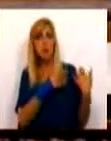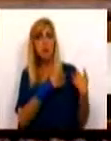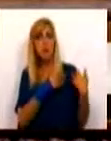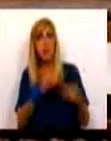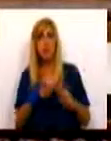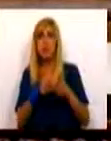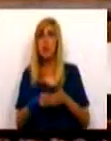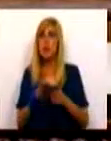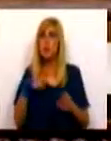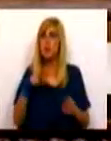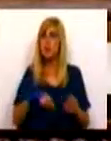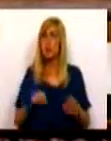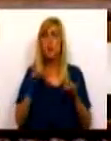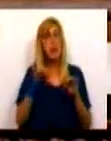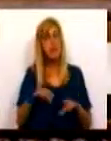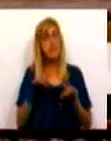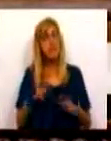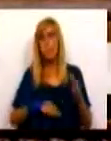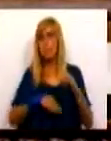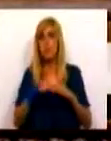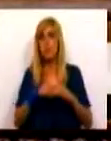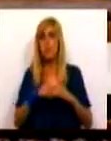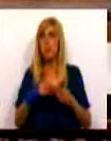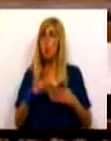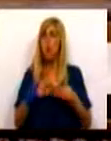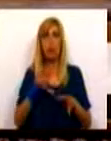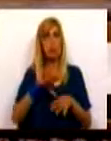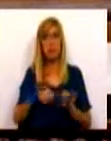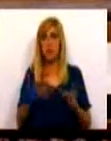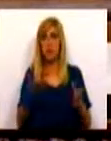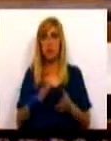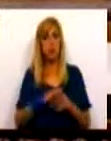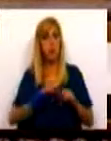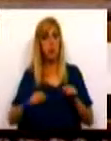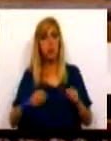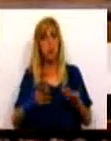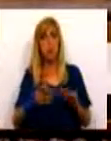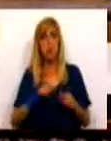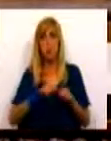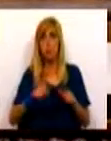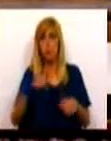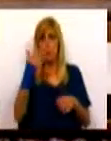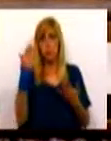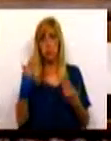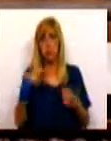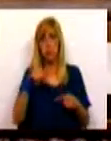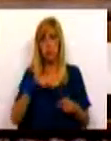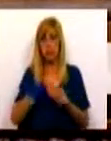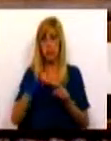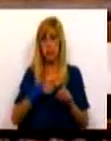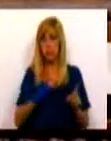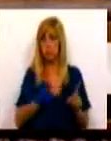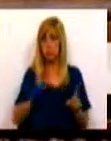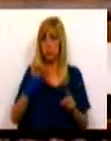tentar evitar ao máximo quaisquer tragédias. Durante a época balnear, neste ano de 2018, fora